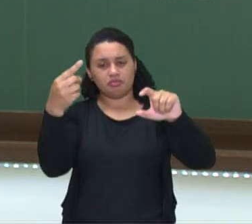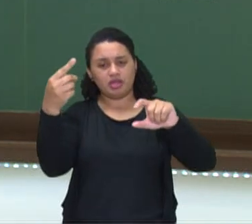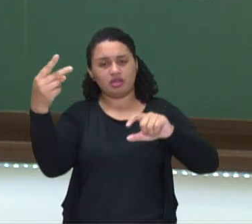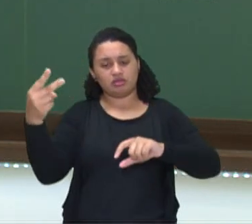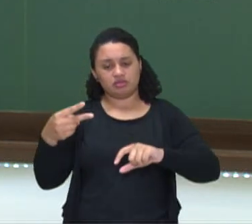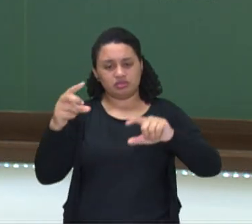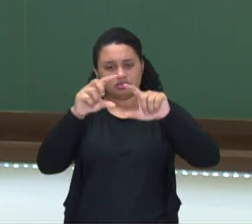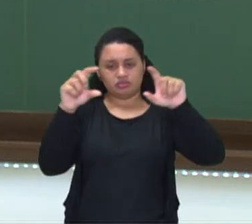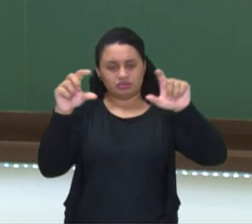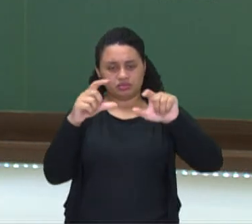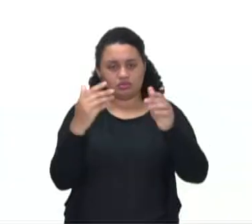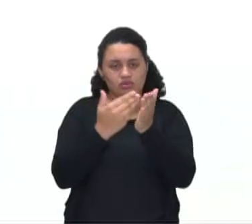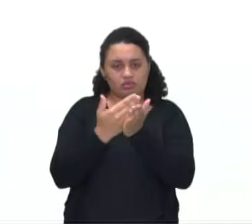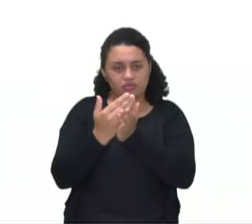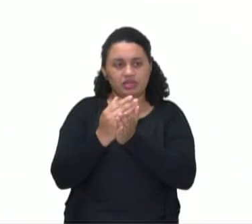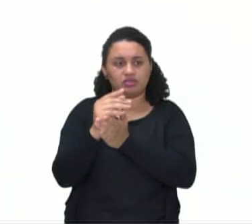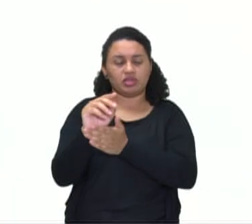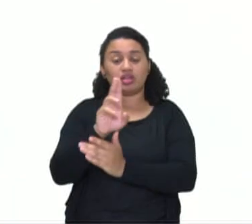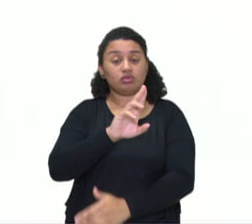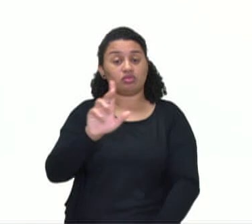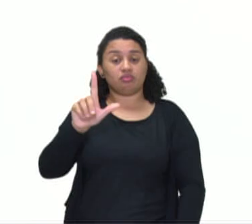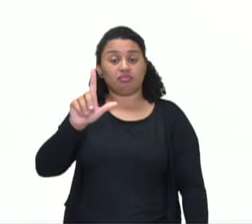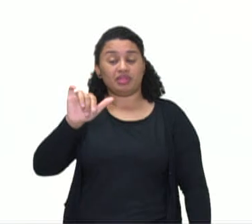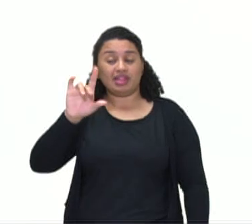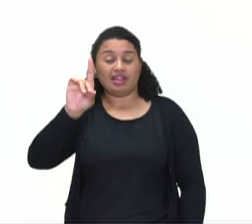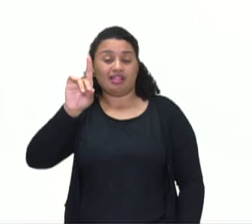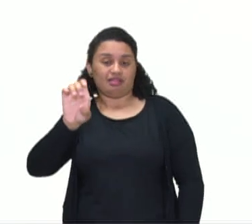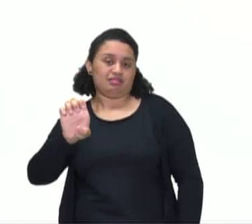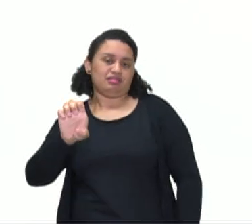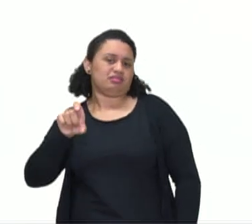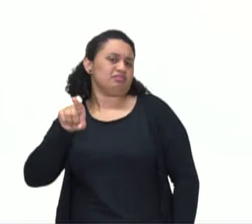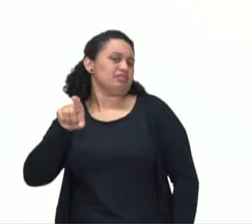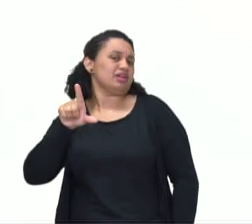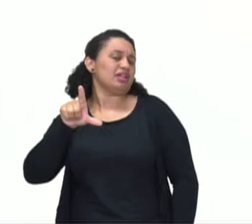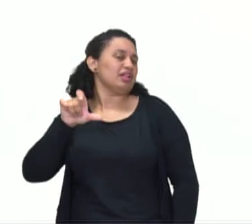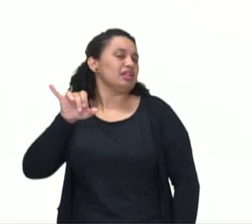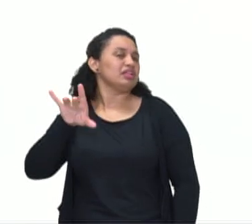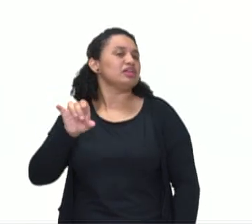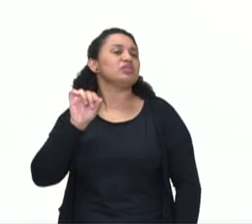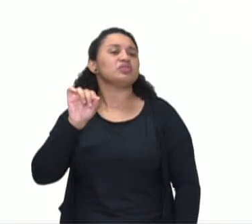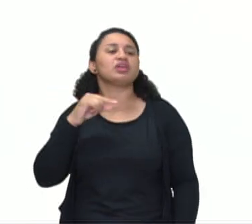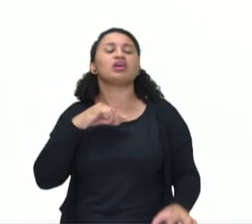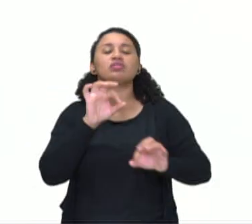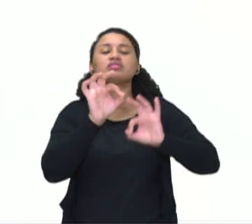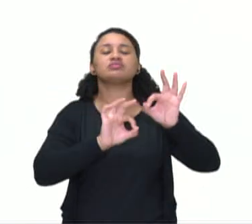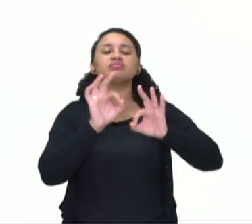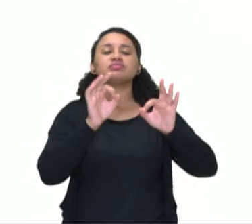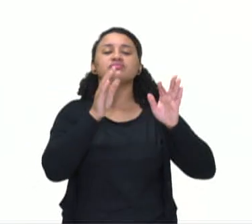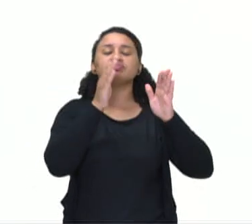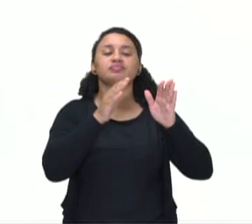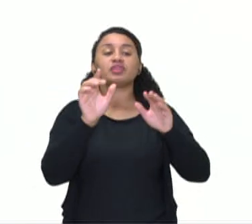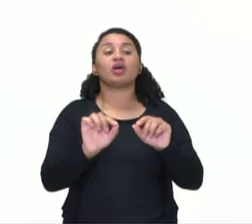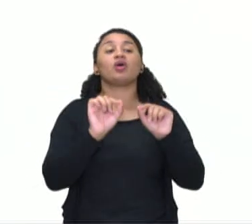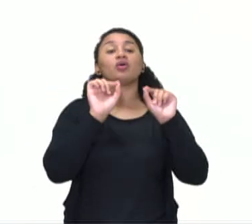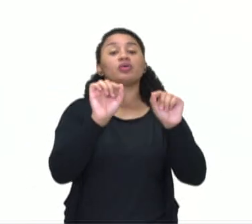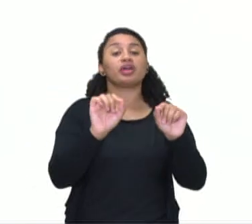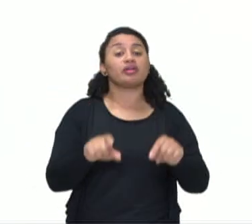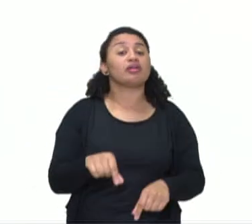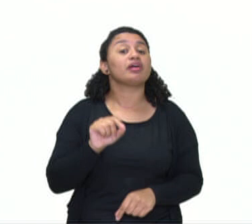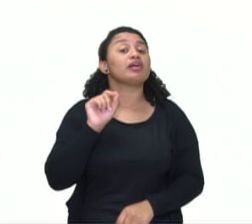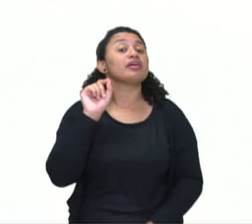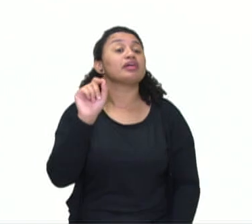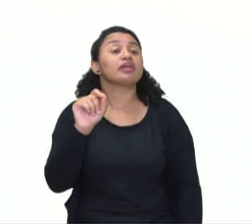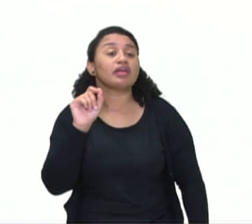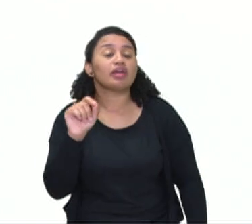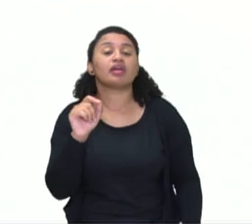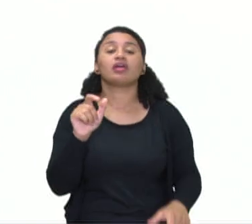iniciais, se chama lead. O que acontece? O lead ordena os elementos da proposição: o que, quem,